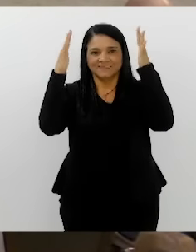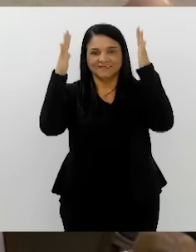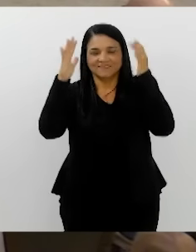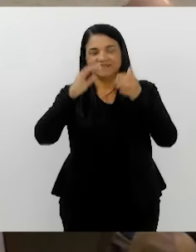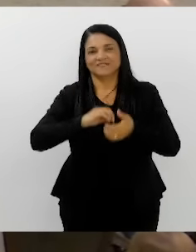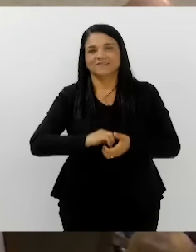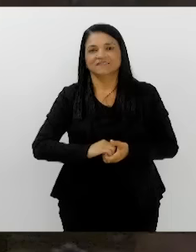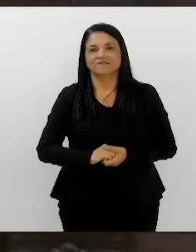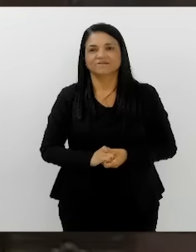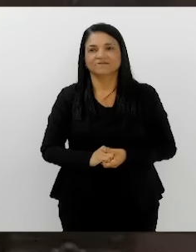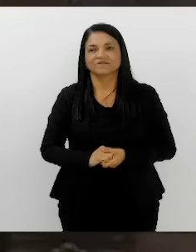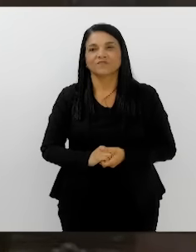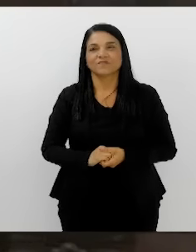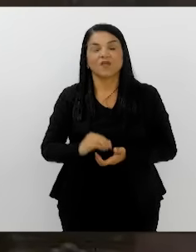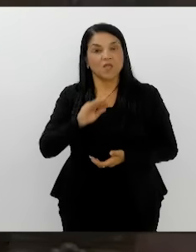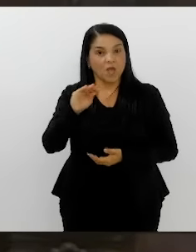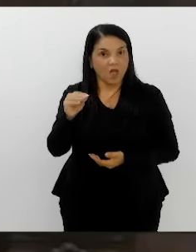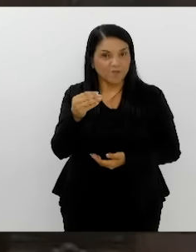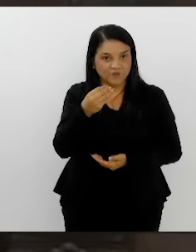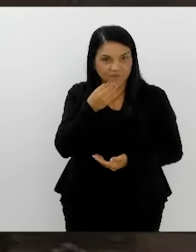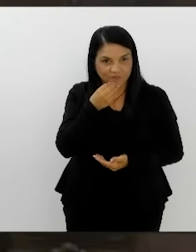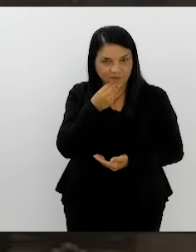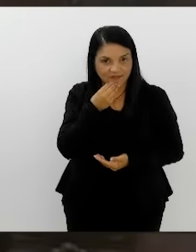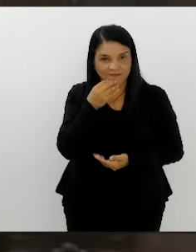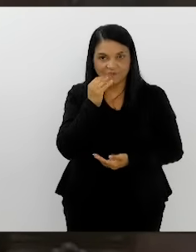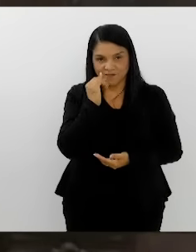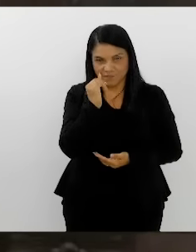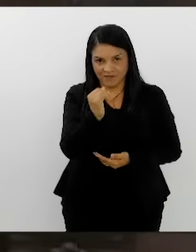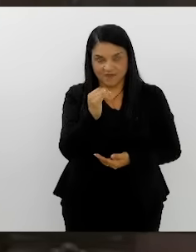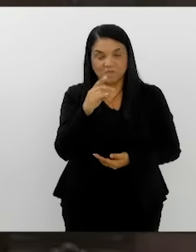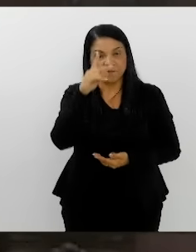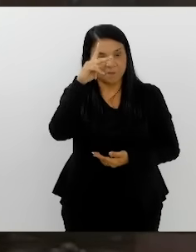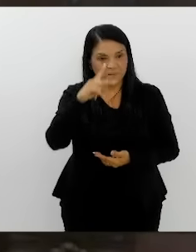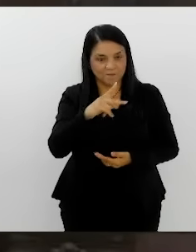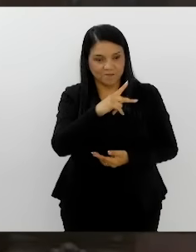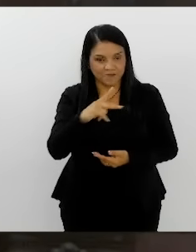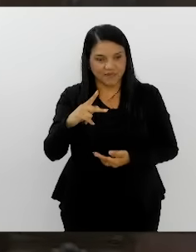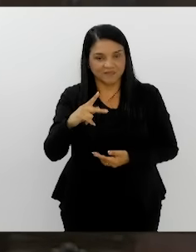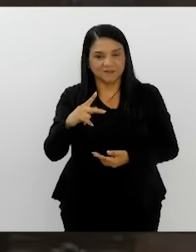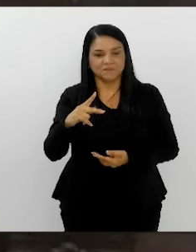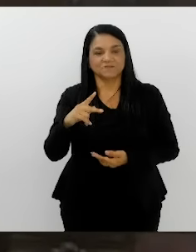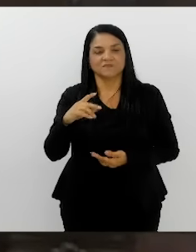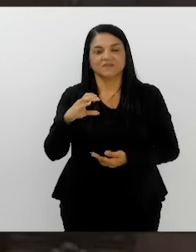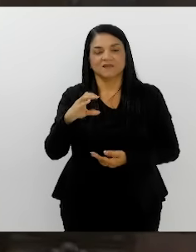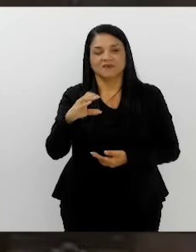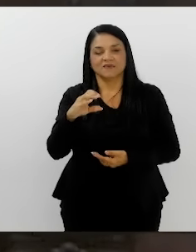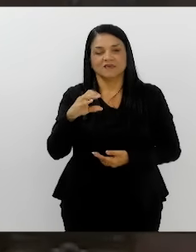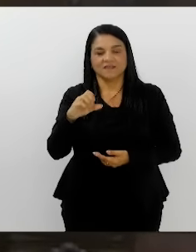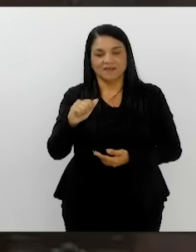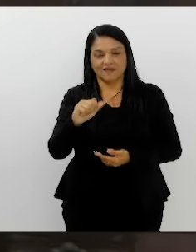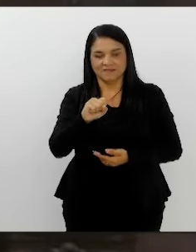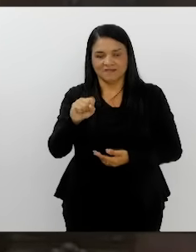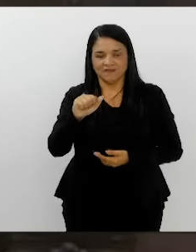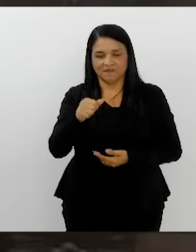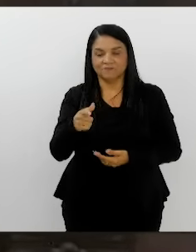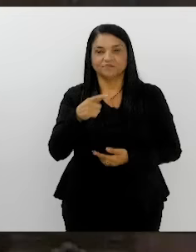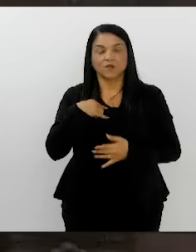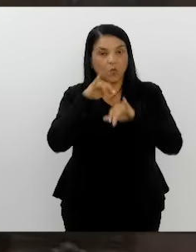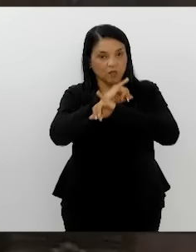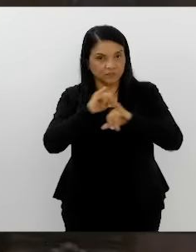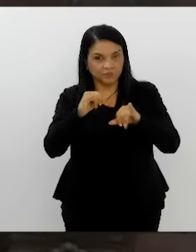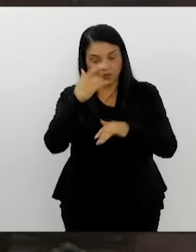E eu quero aproveitar para dizer, Padre Casares, fazer um anúncio, que nós, eu, deputado